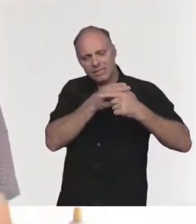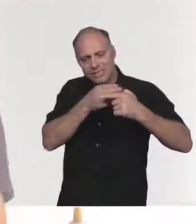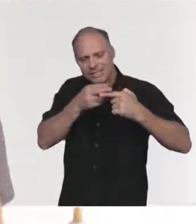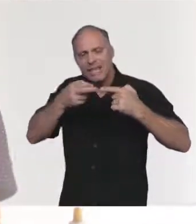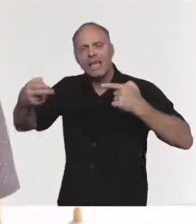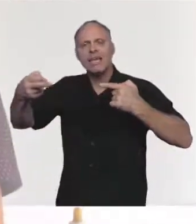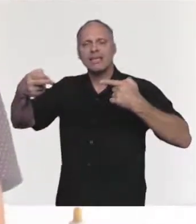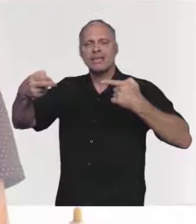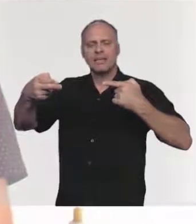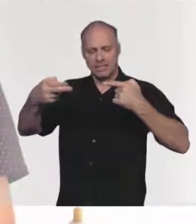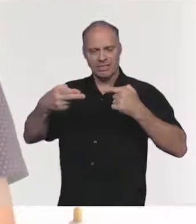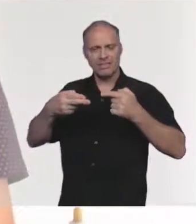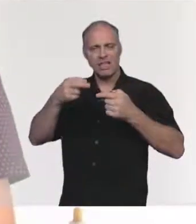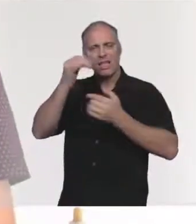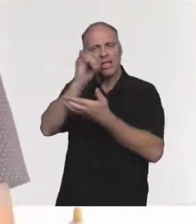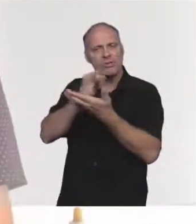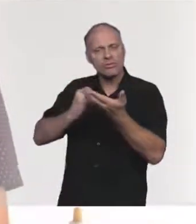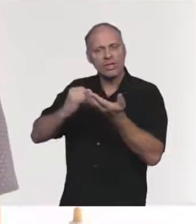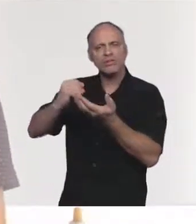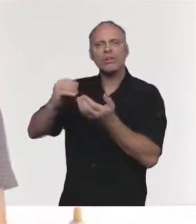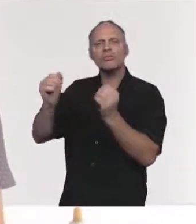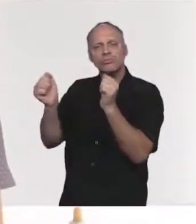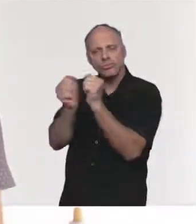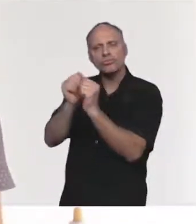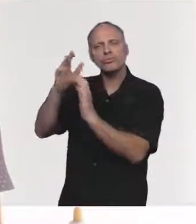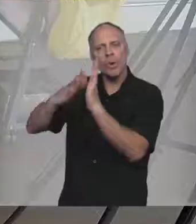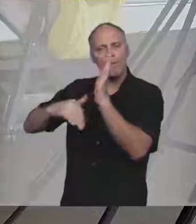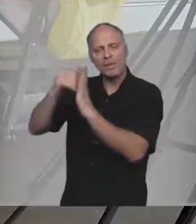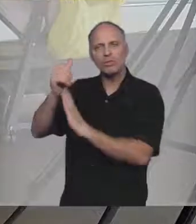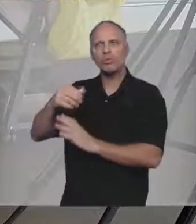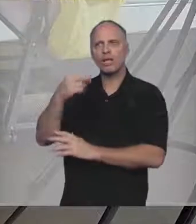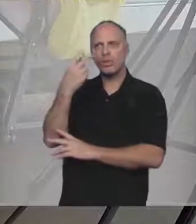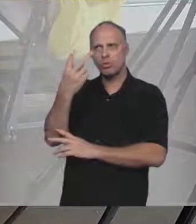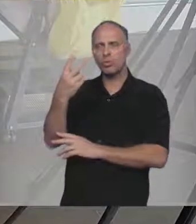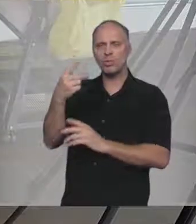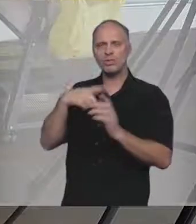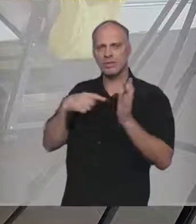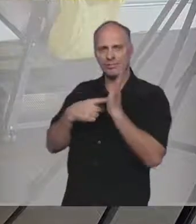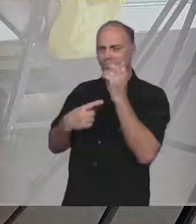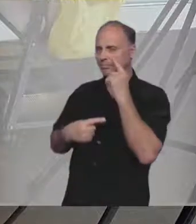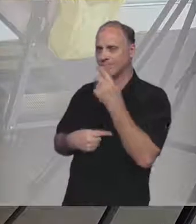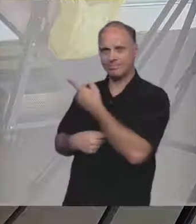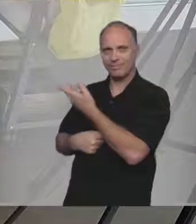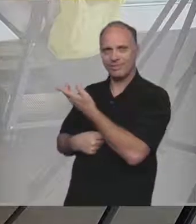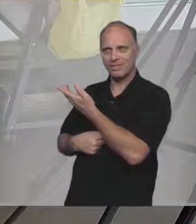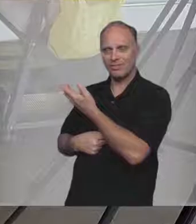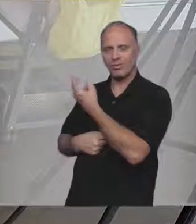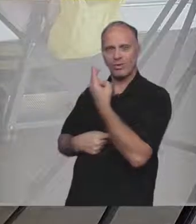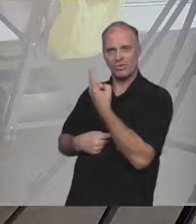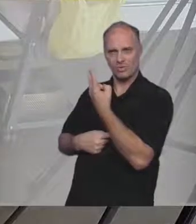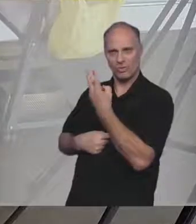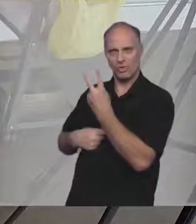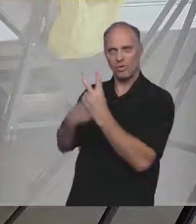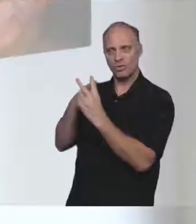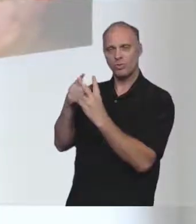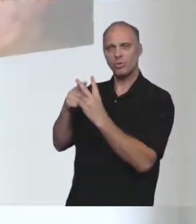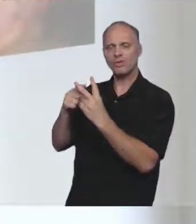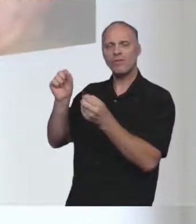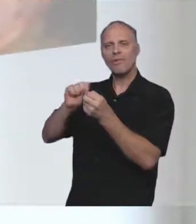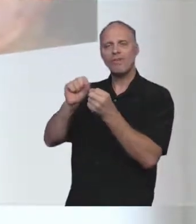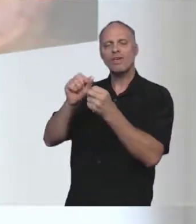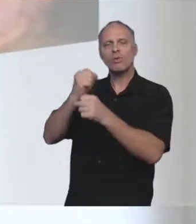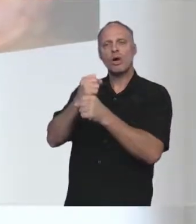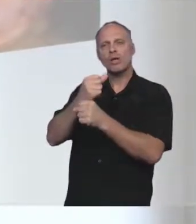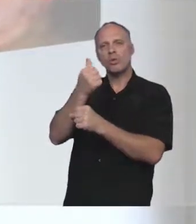ilustrações na pintura, né? E aí eu fiz as pinturas. 2 delas são essas. Isso foi feito de 2011